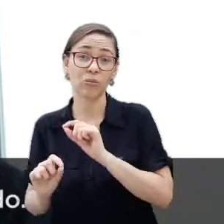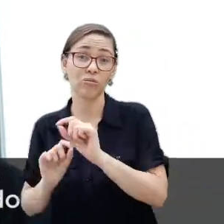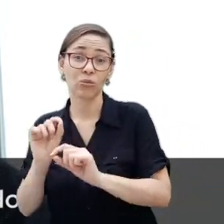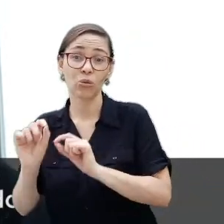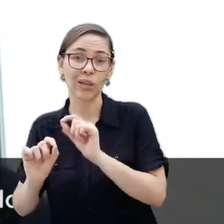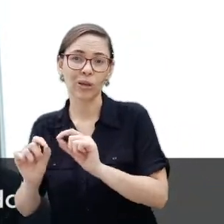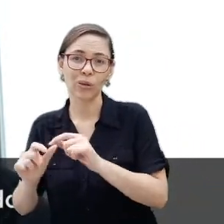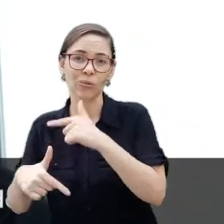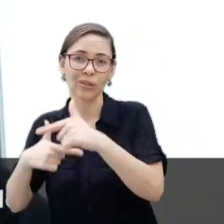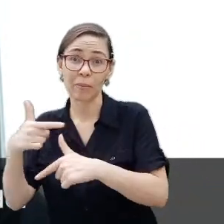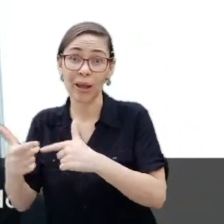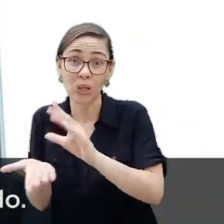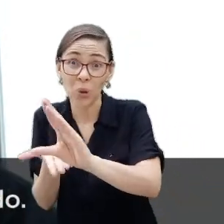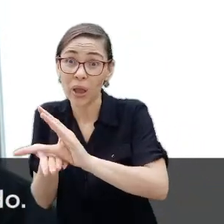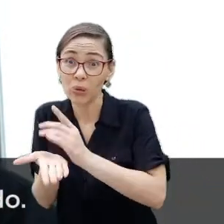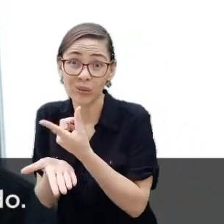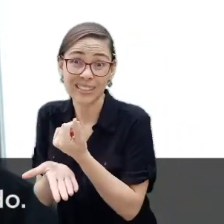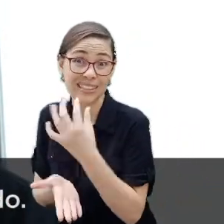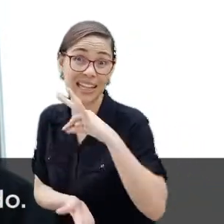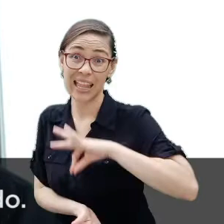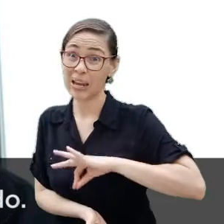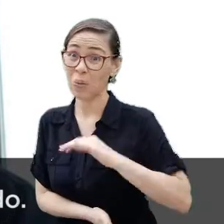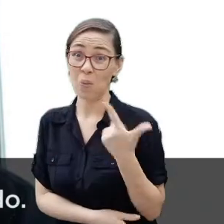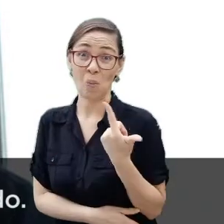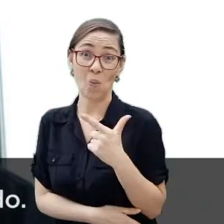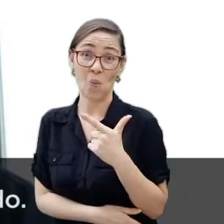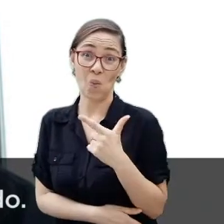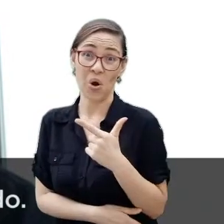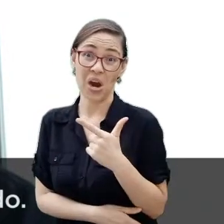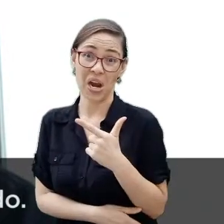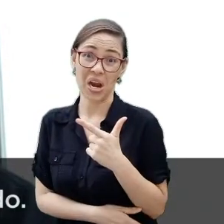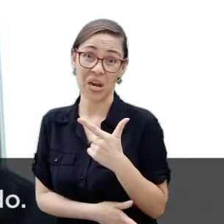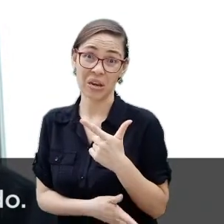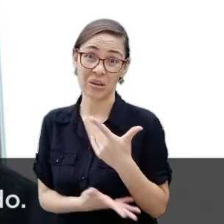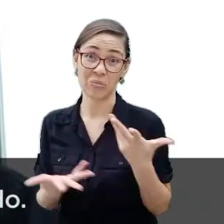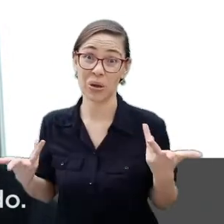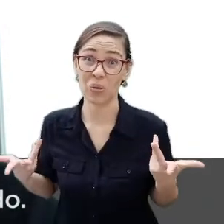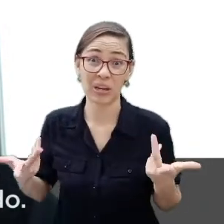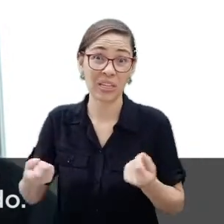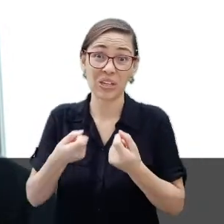que muitas vezes não é nem remunerado porque contam com atividades de cuidado.